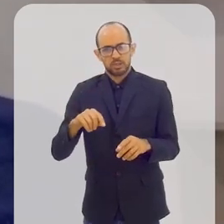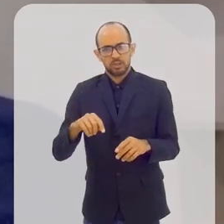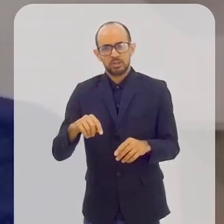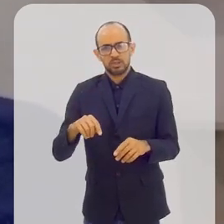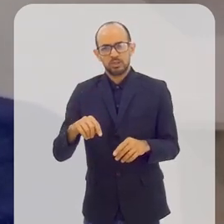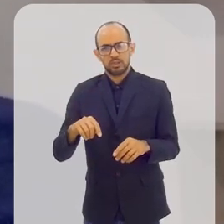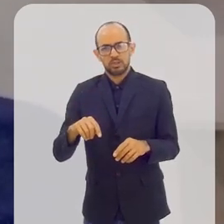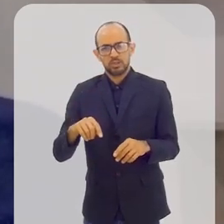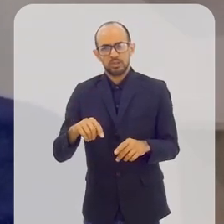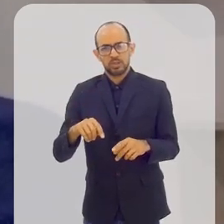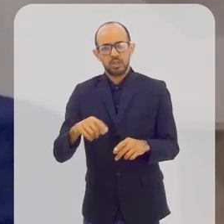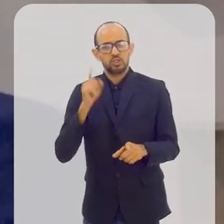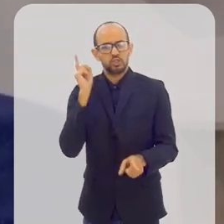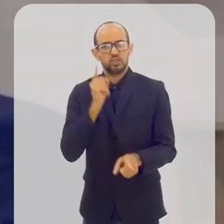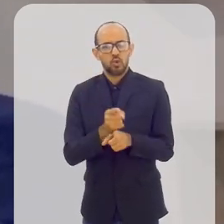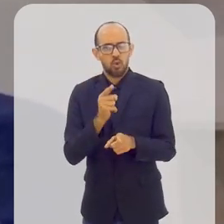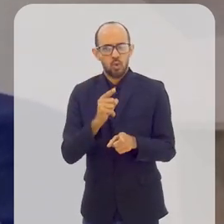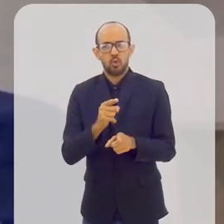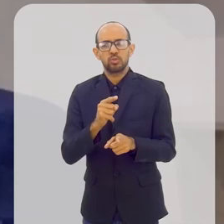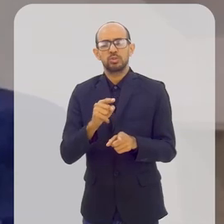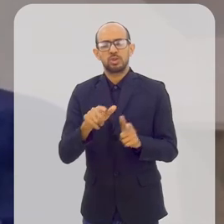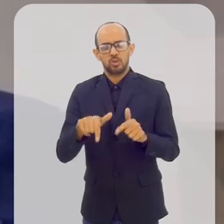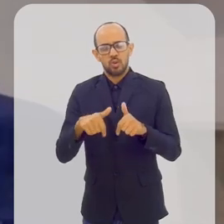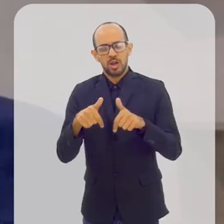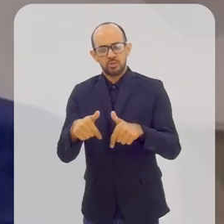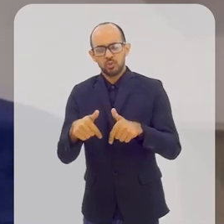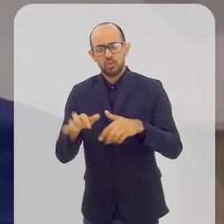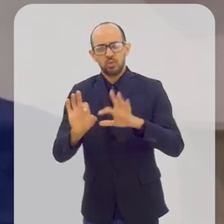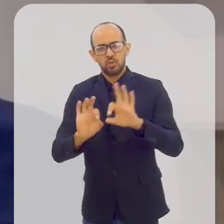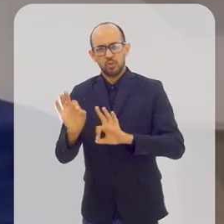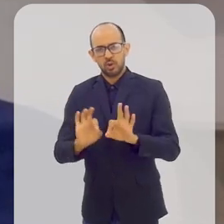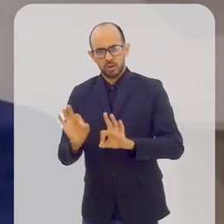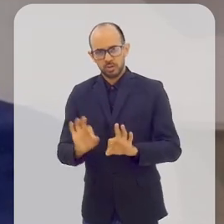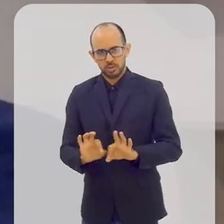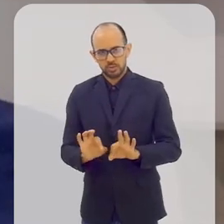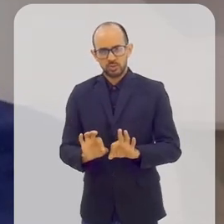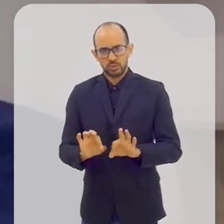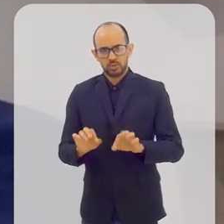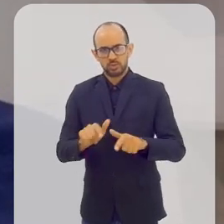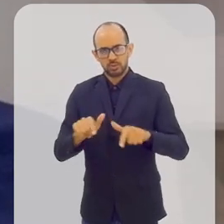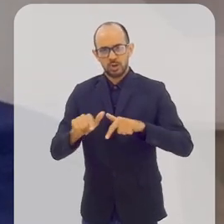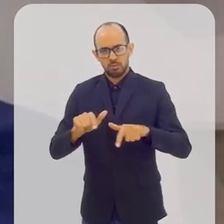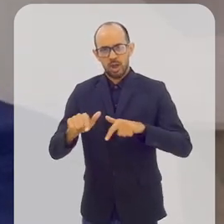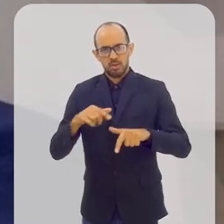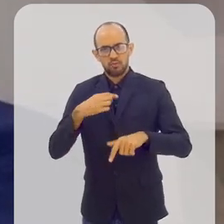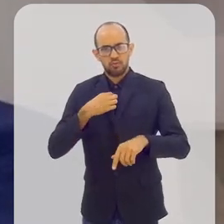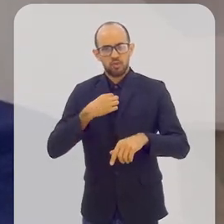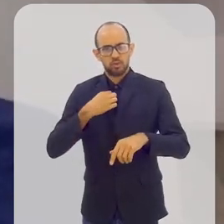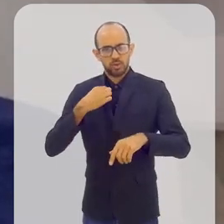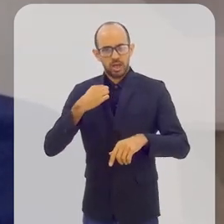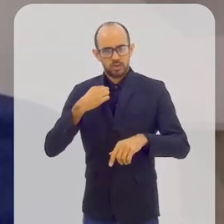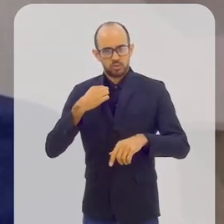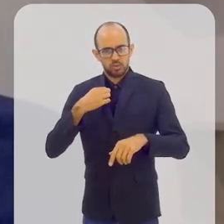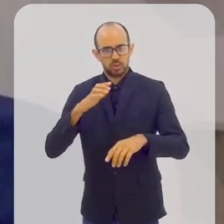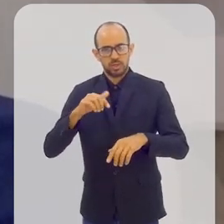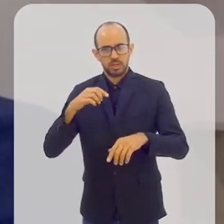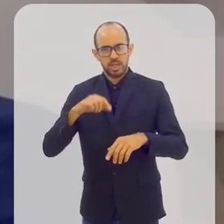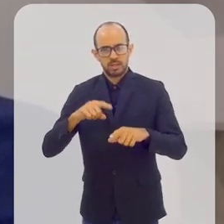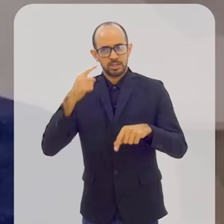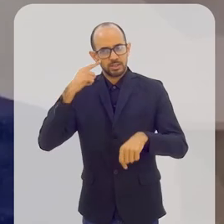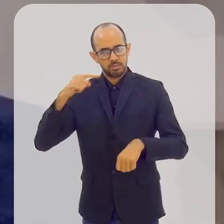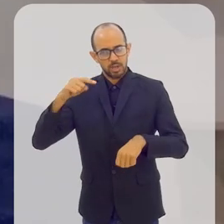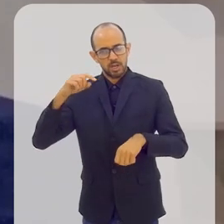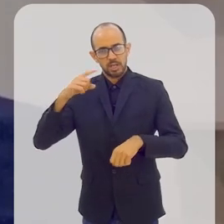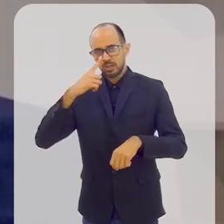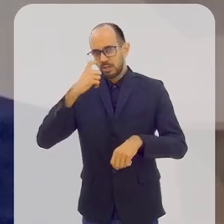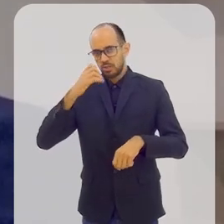e implantamos através de ações, de organizações, de trabalho voluntário, e a Semana Lixo